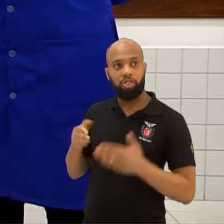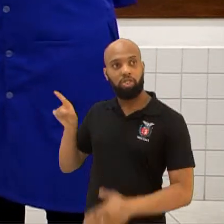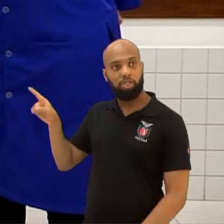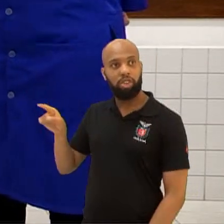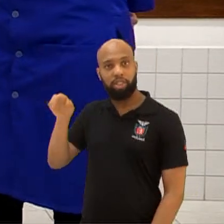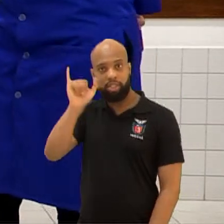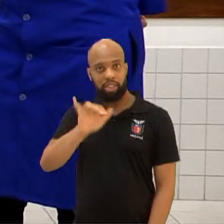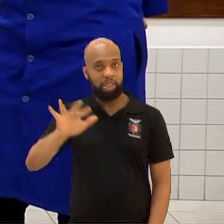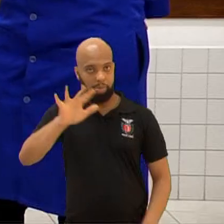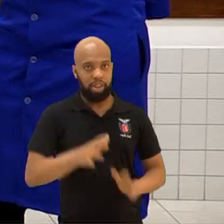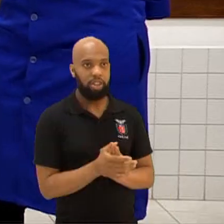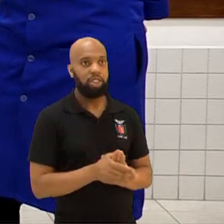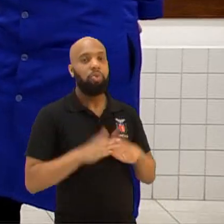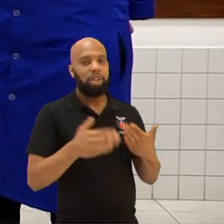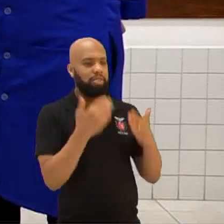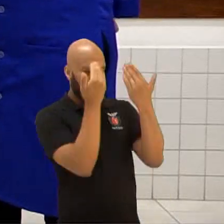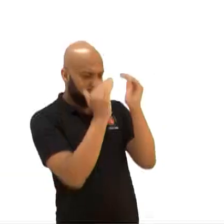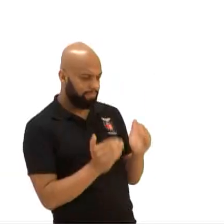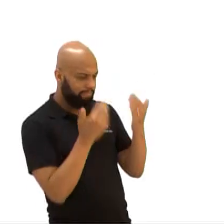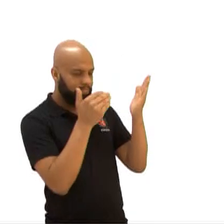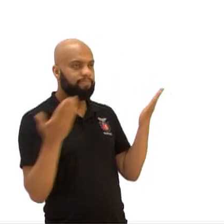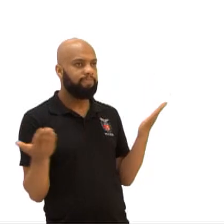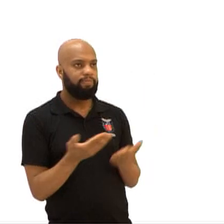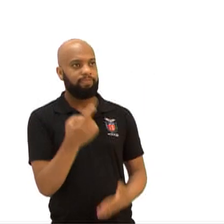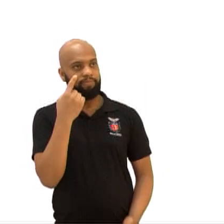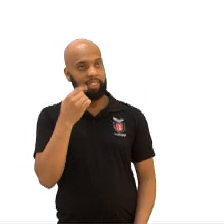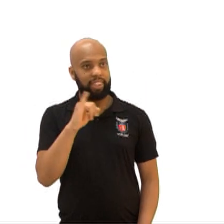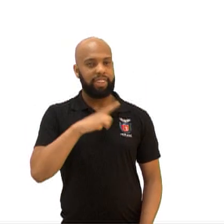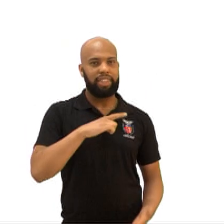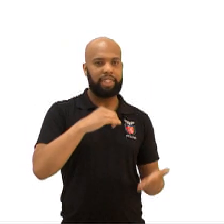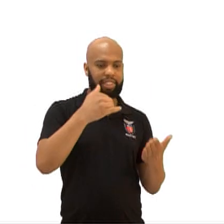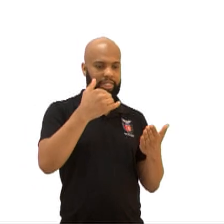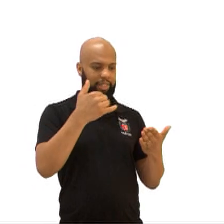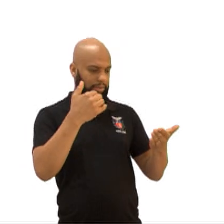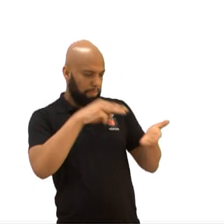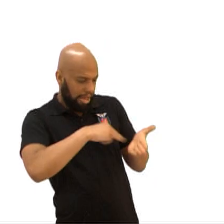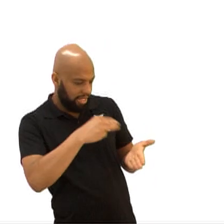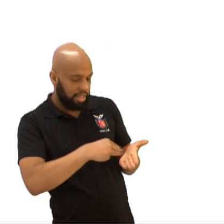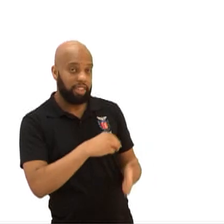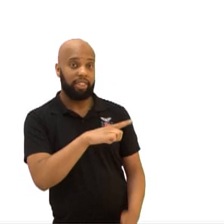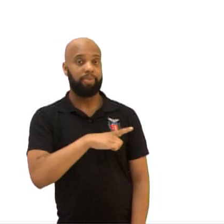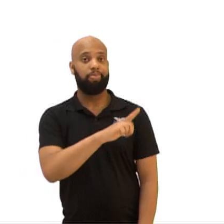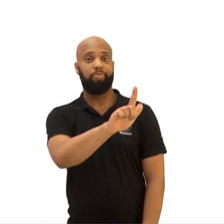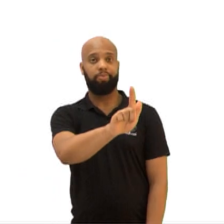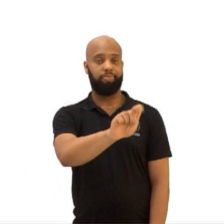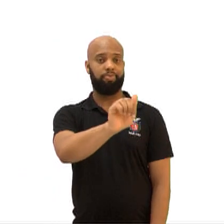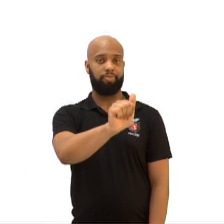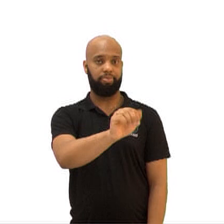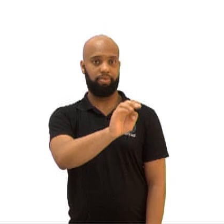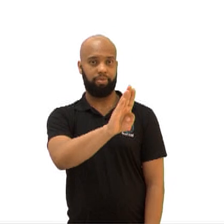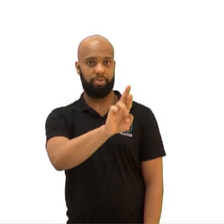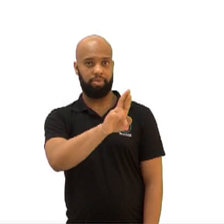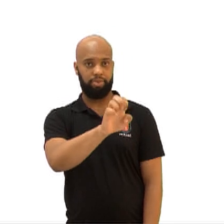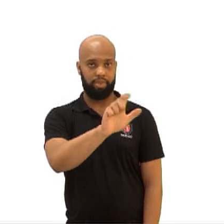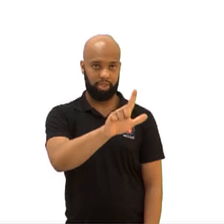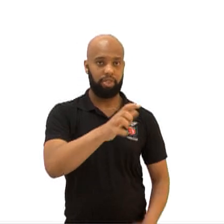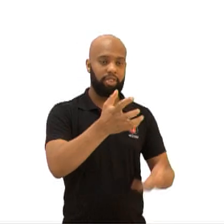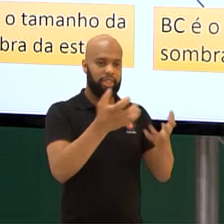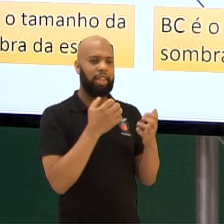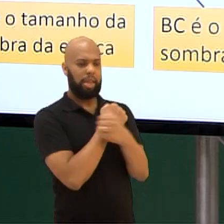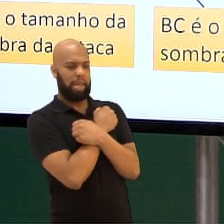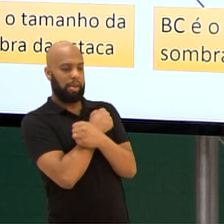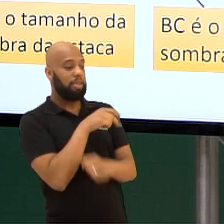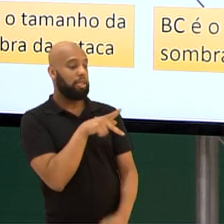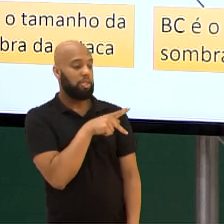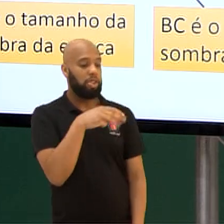essa figura, né? Enquanto o pessoal analisa ali, vamos ver se tem mais algum recado. Olha só, Gabriel Lucas manda um abraço para a professora Maria